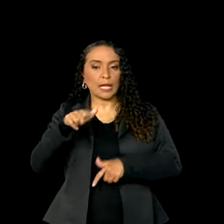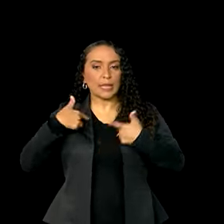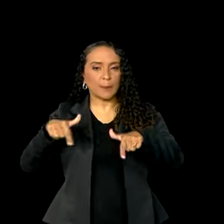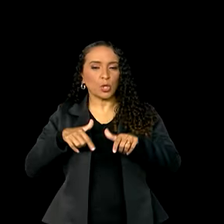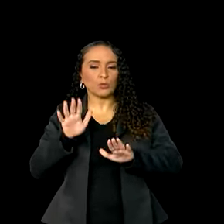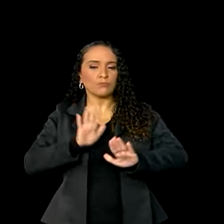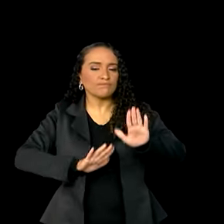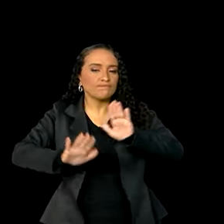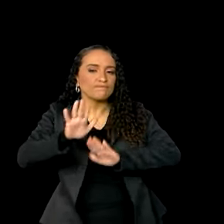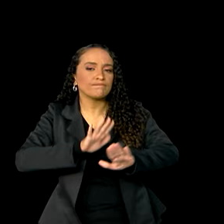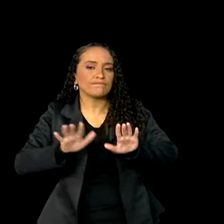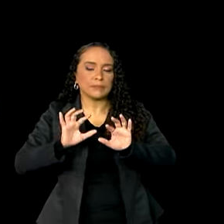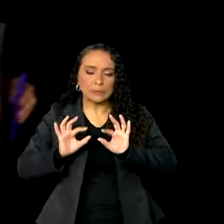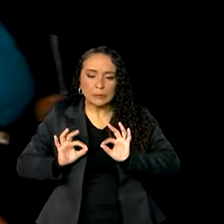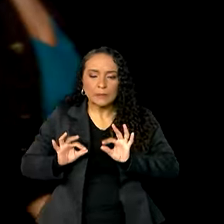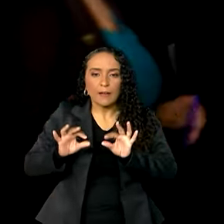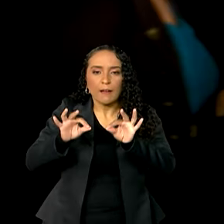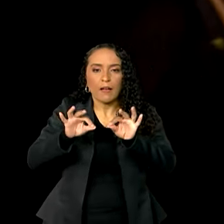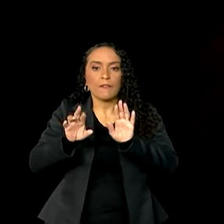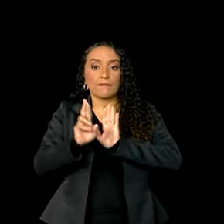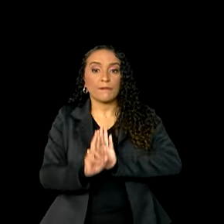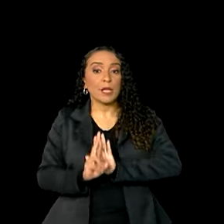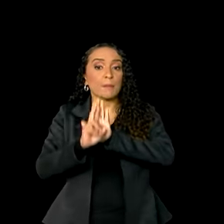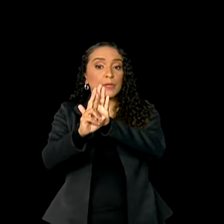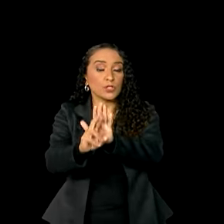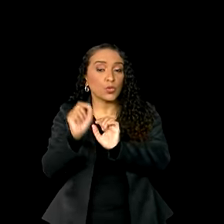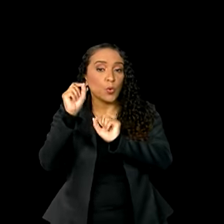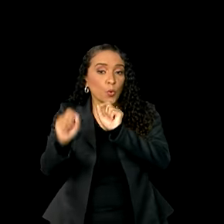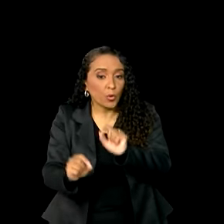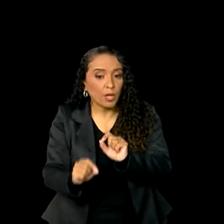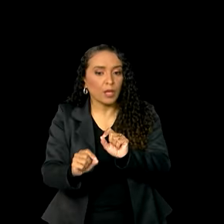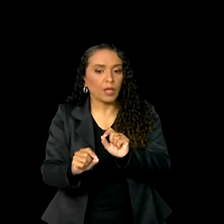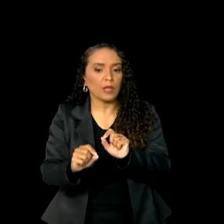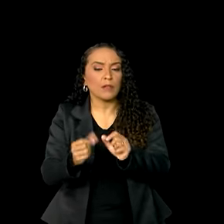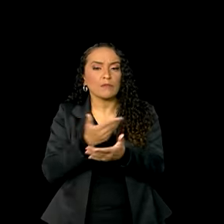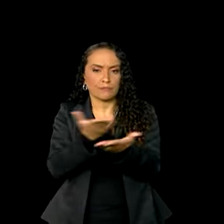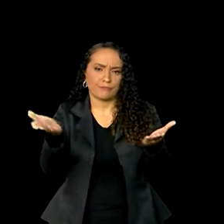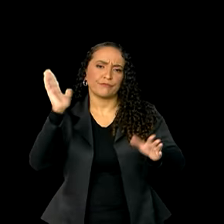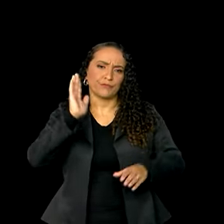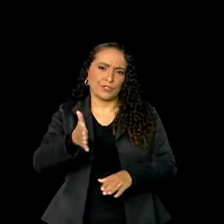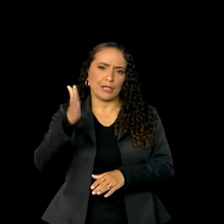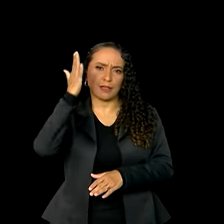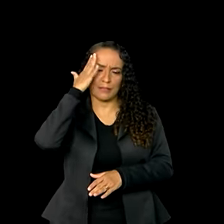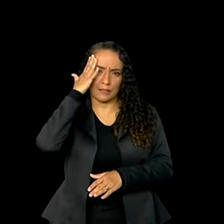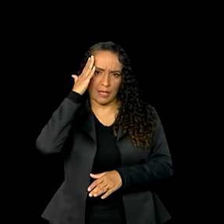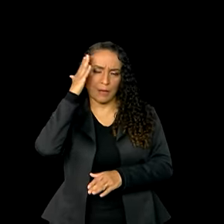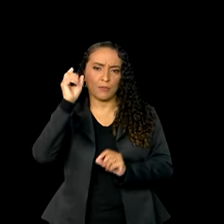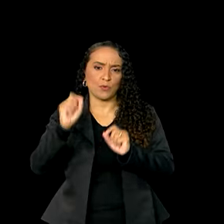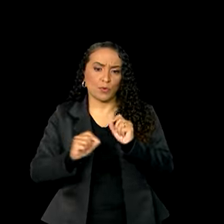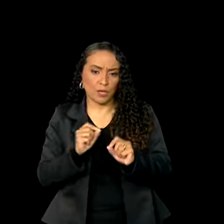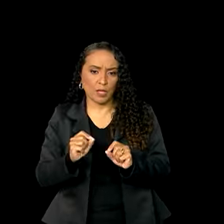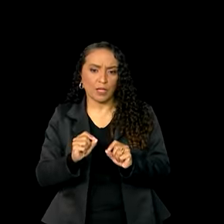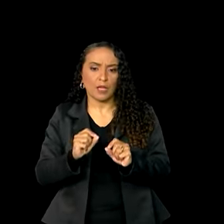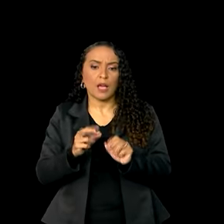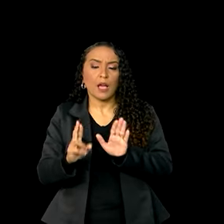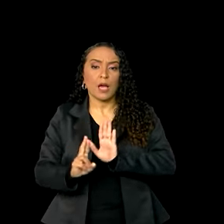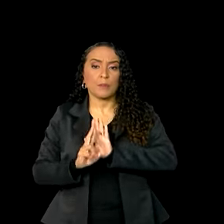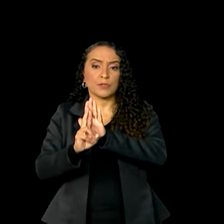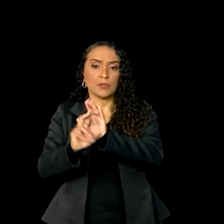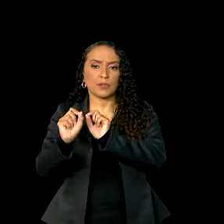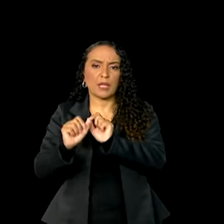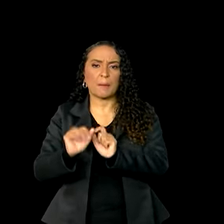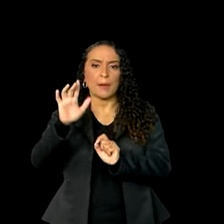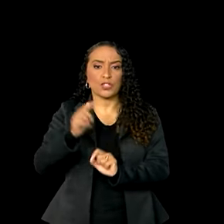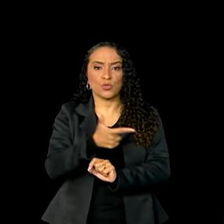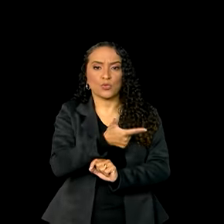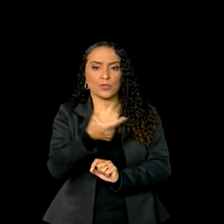cuidado, ela fez uma representação, certamente, as senhoras e os senhores já tiveram acesso à representação de mais